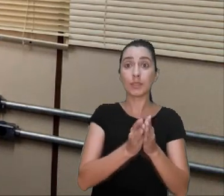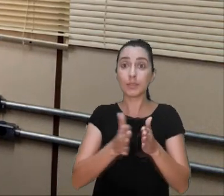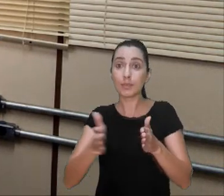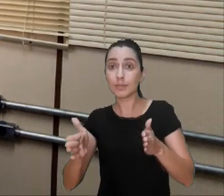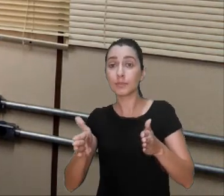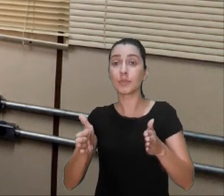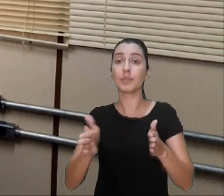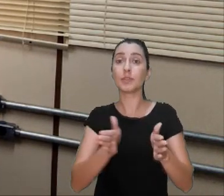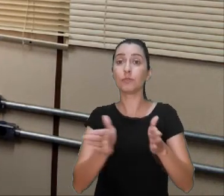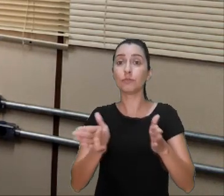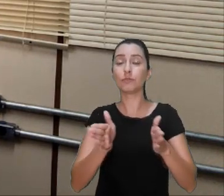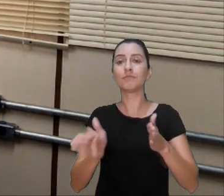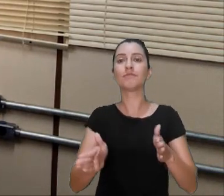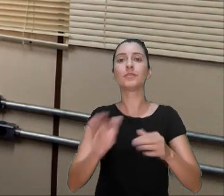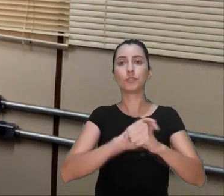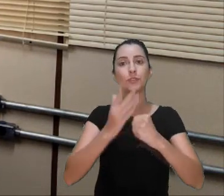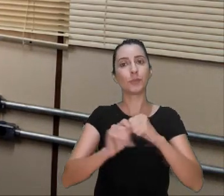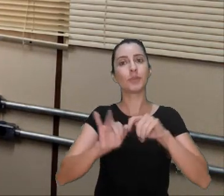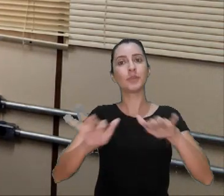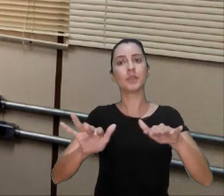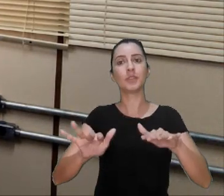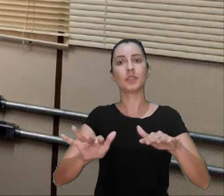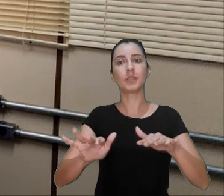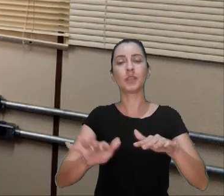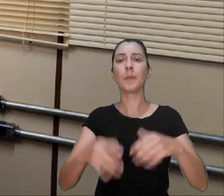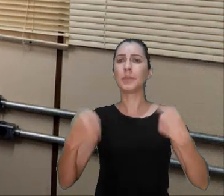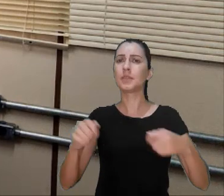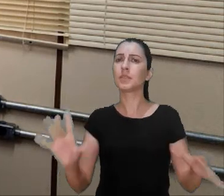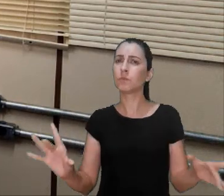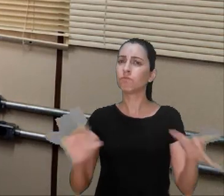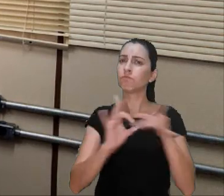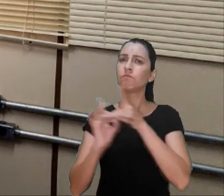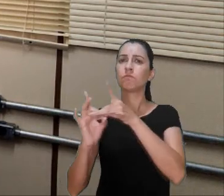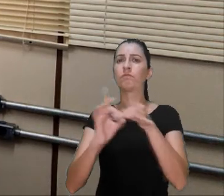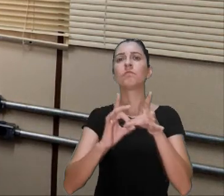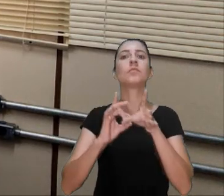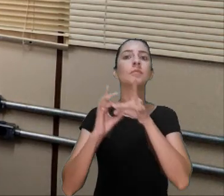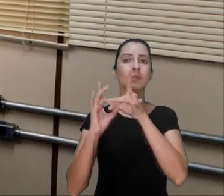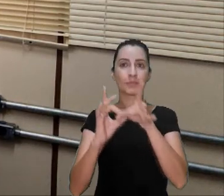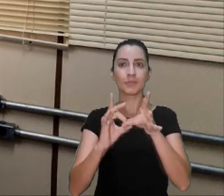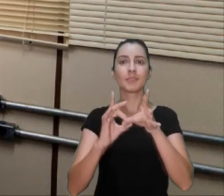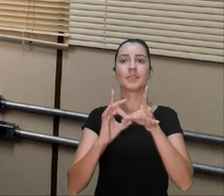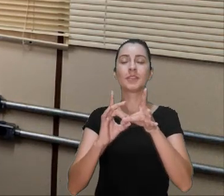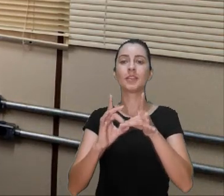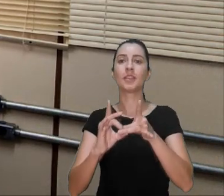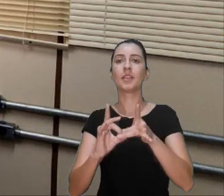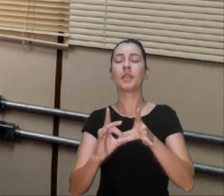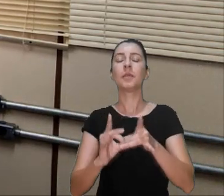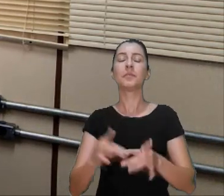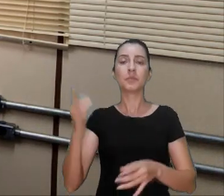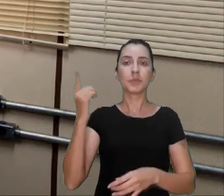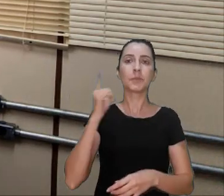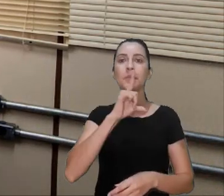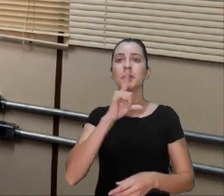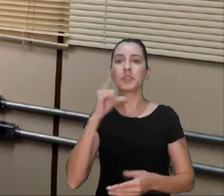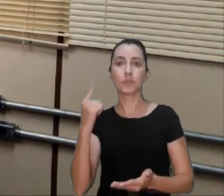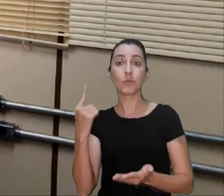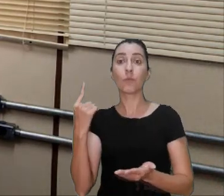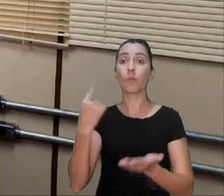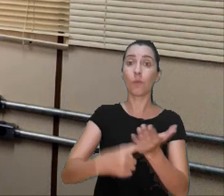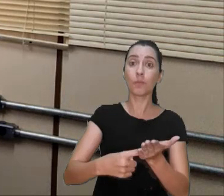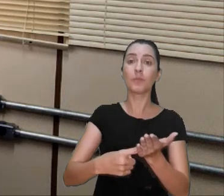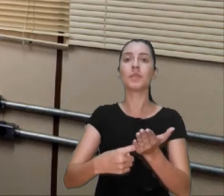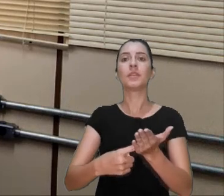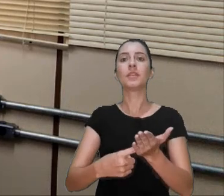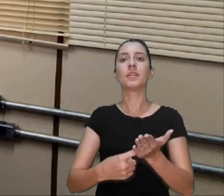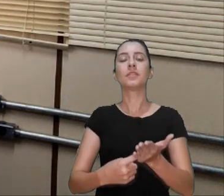desafios e acompanharem o período emergencial que estamos, somando forças e considerando as especificidades